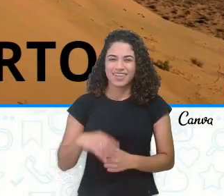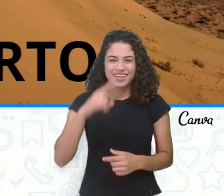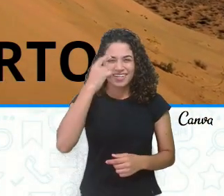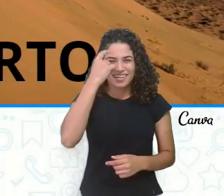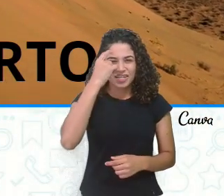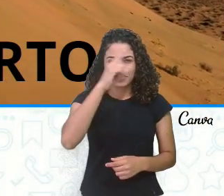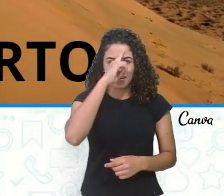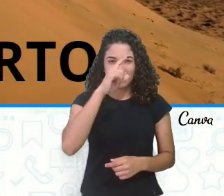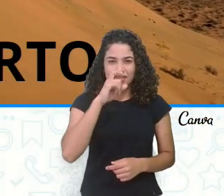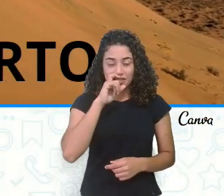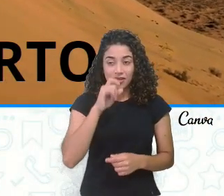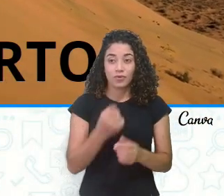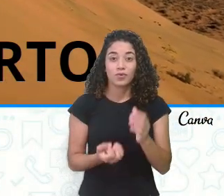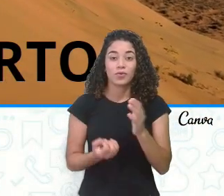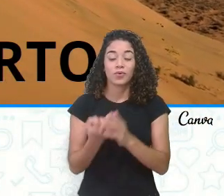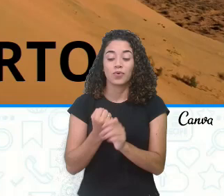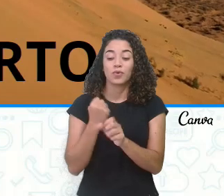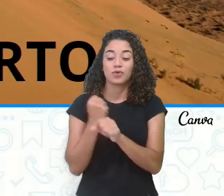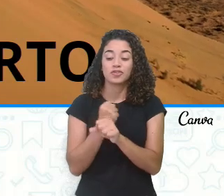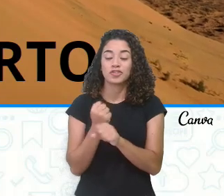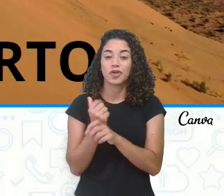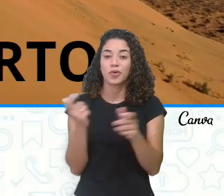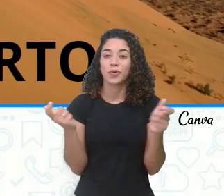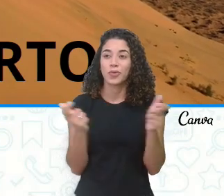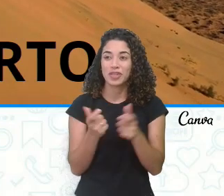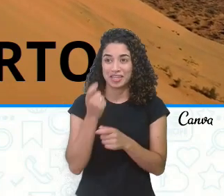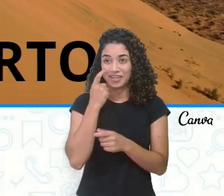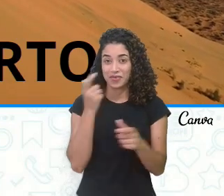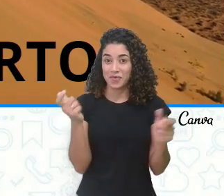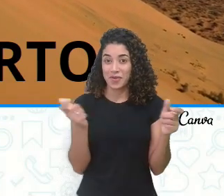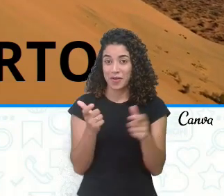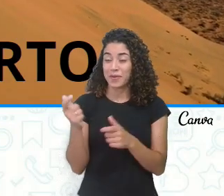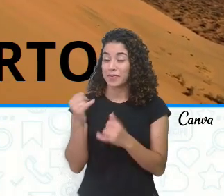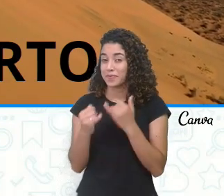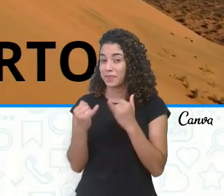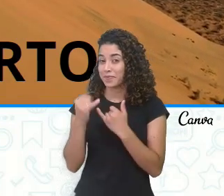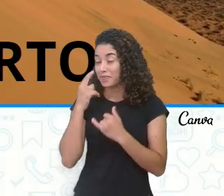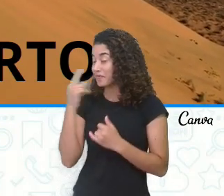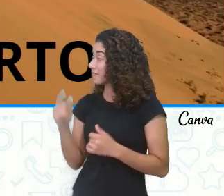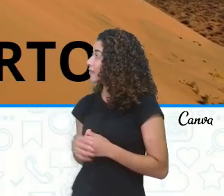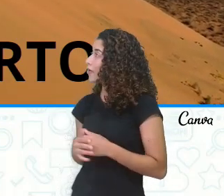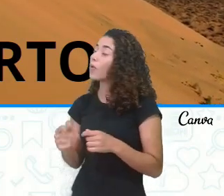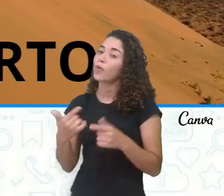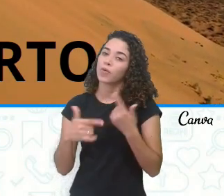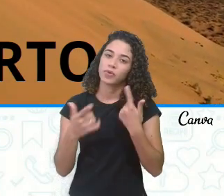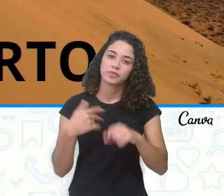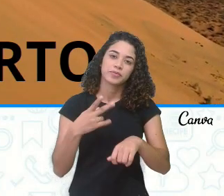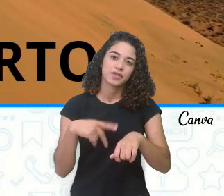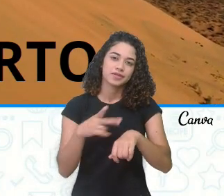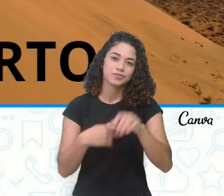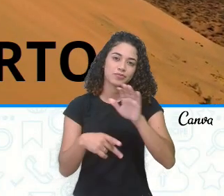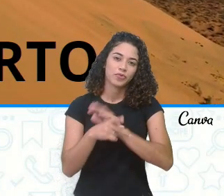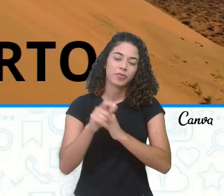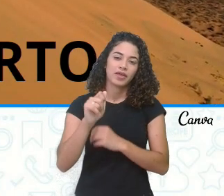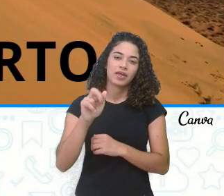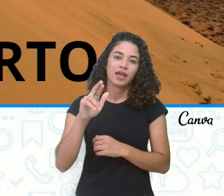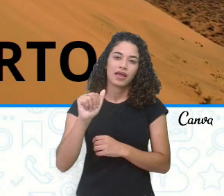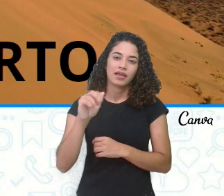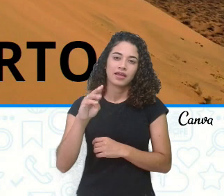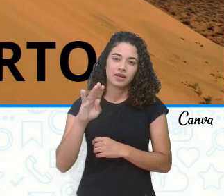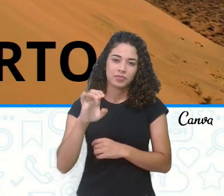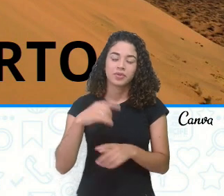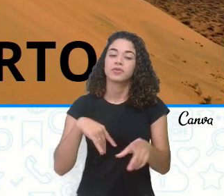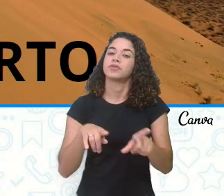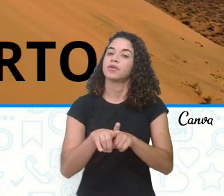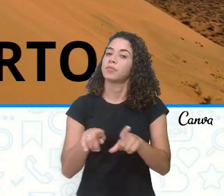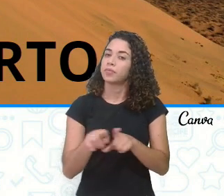meio de um deserto, praticamente. E tanto alguns outros países árabes também seguiram essa linha. Quem já ouviu falar no deserto do Mojave,